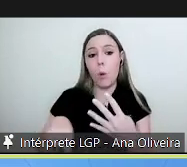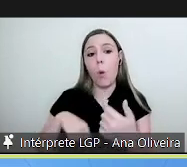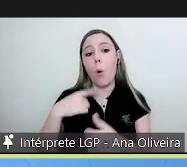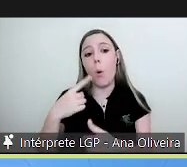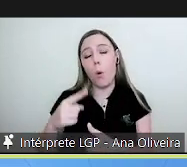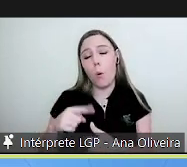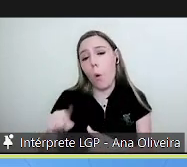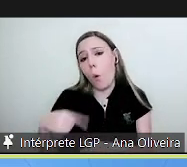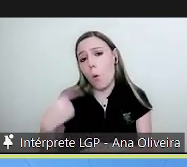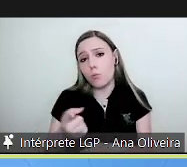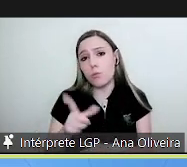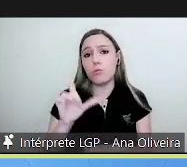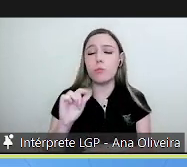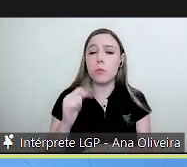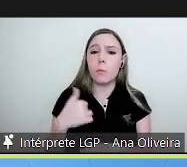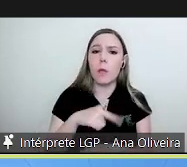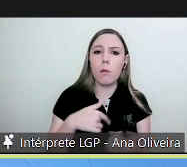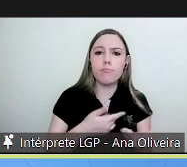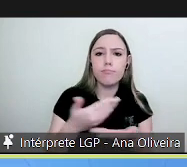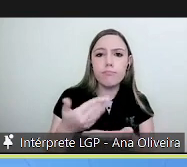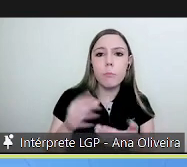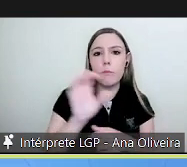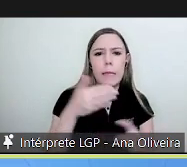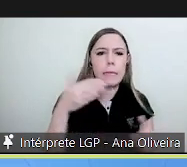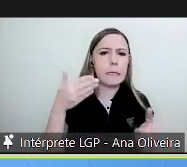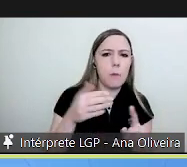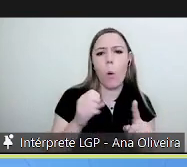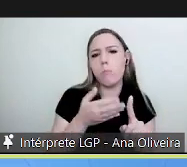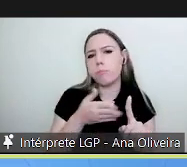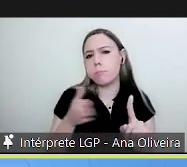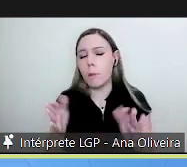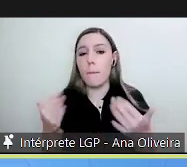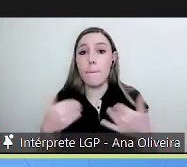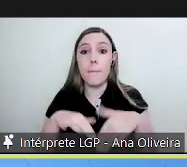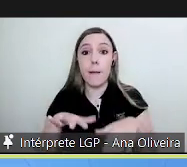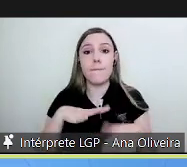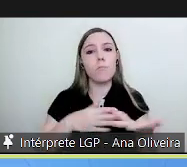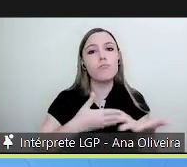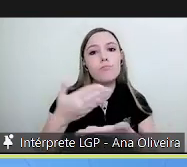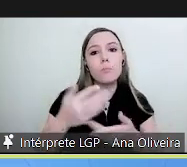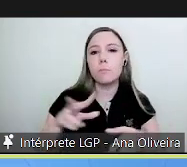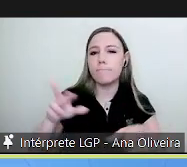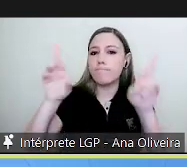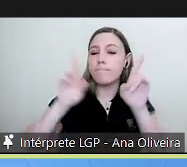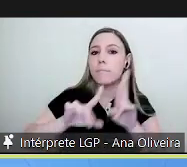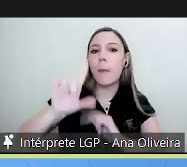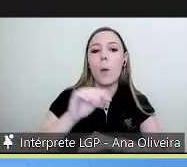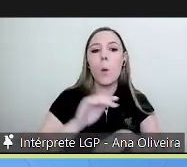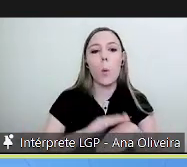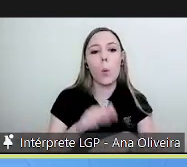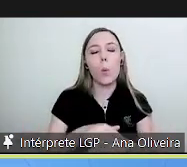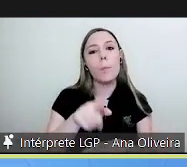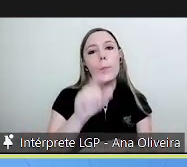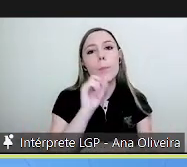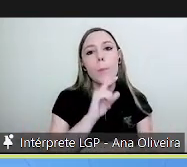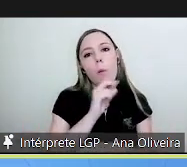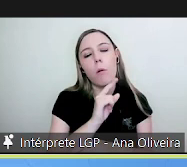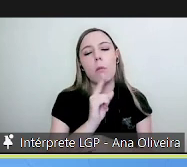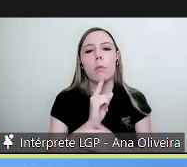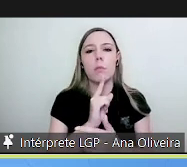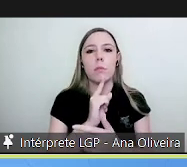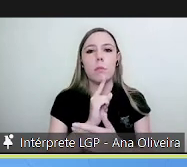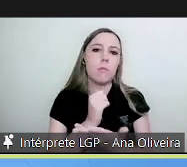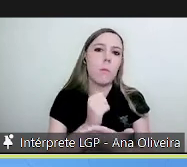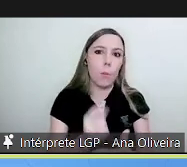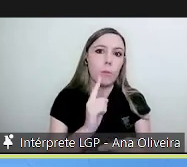também interagimos forma direta ou indireta, e esperamos com isso poder ter também um contributo